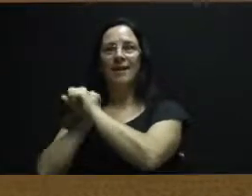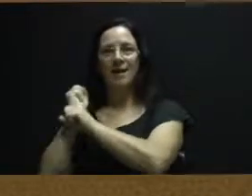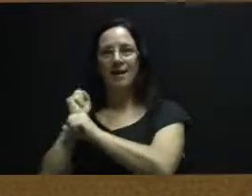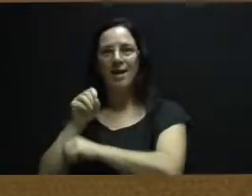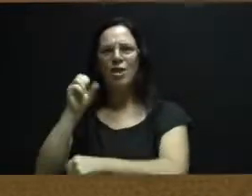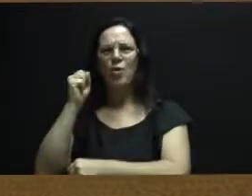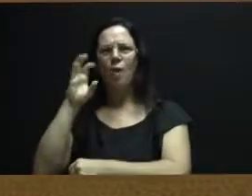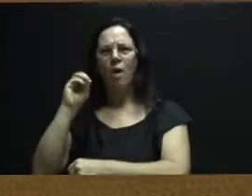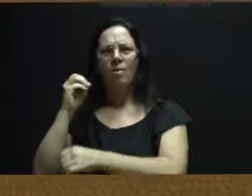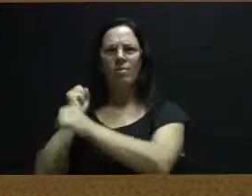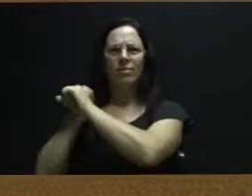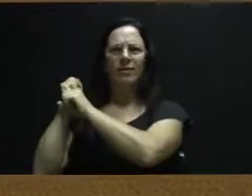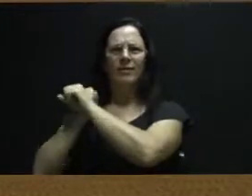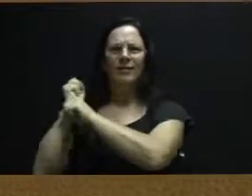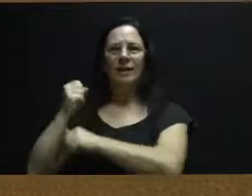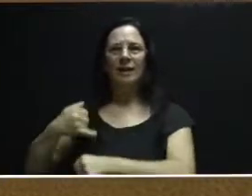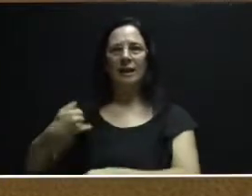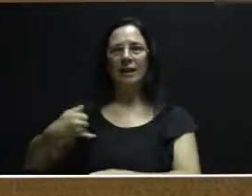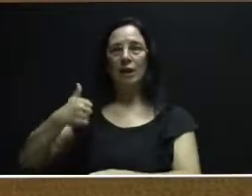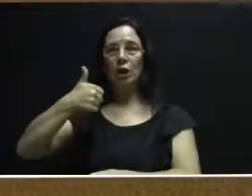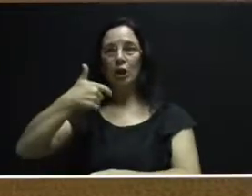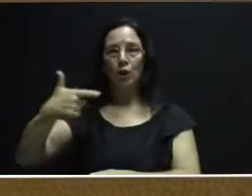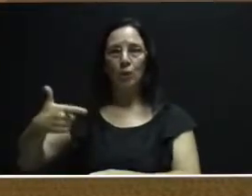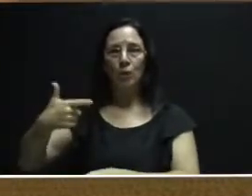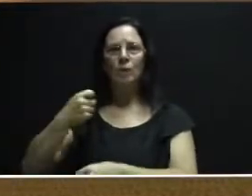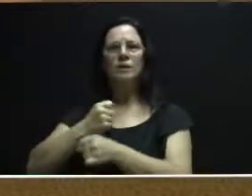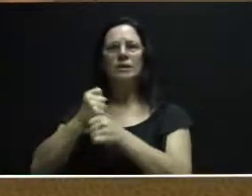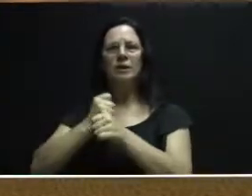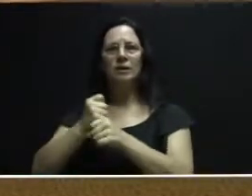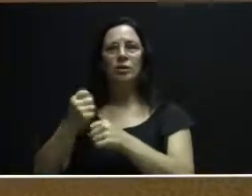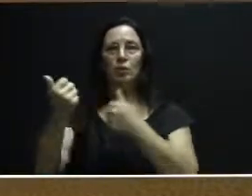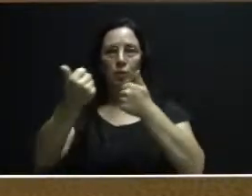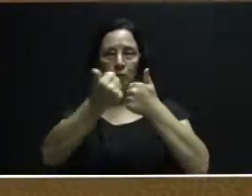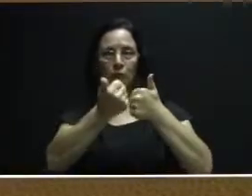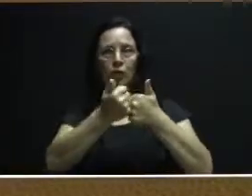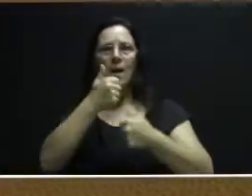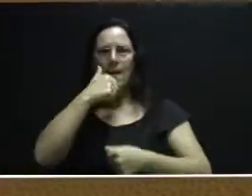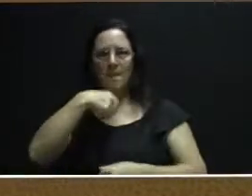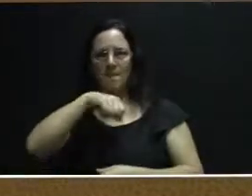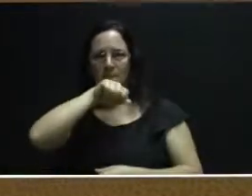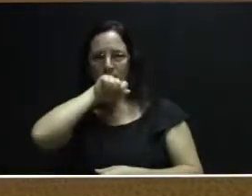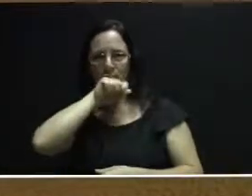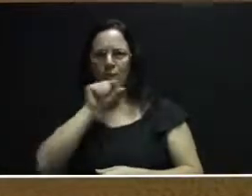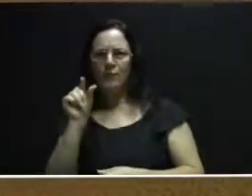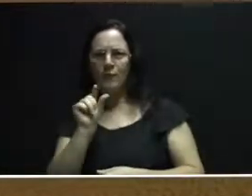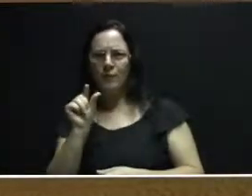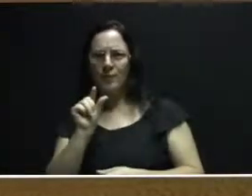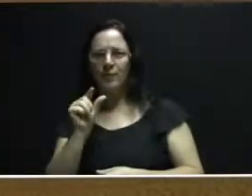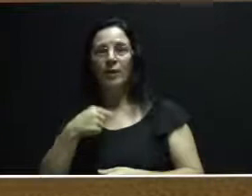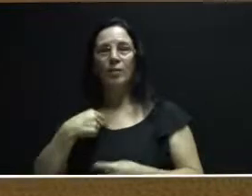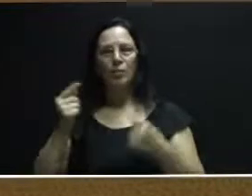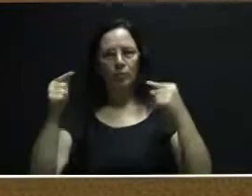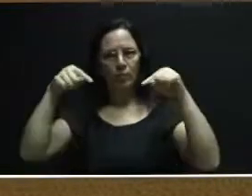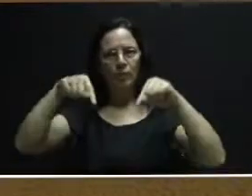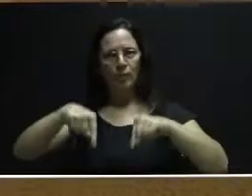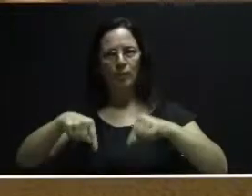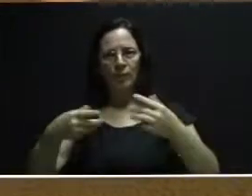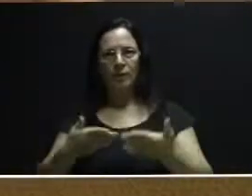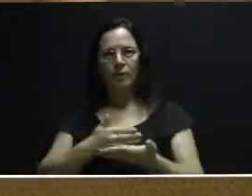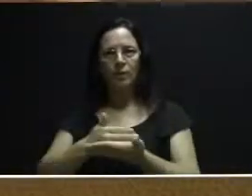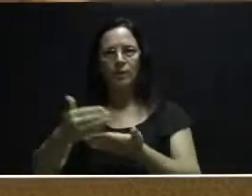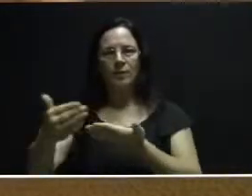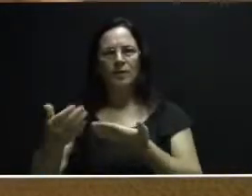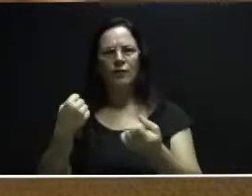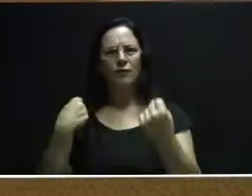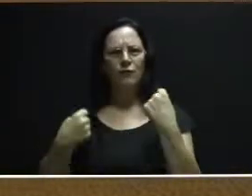90. Desde os 12 anos eu sou atleta, estou aqui representando a minha mãe, mas vou falar um pouco por ela. Eu estou aqui hoje, por ela eu comecei a